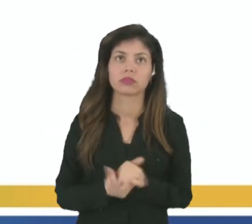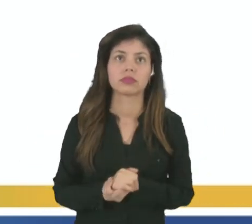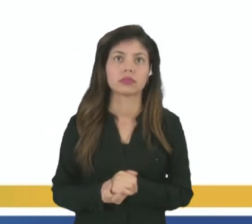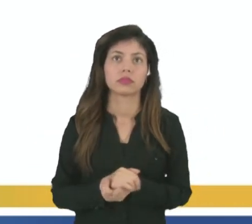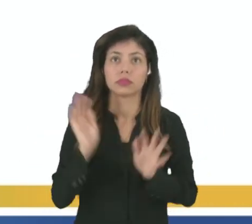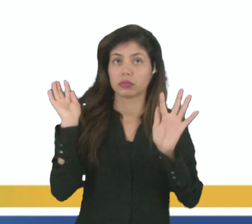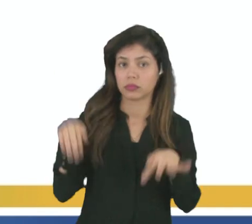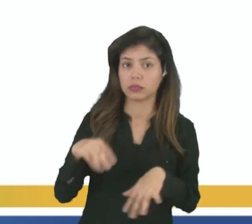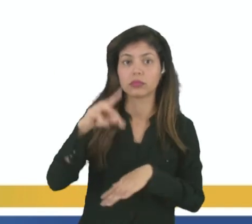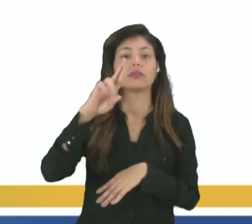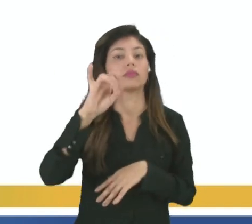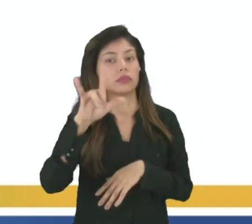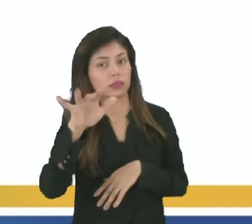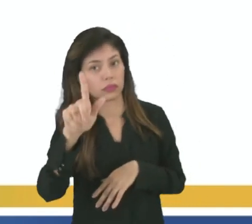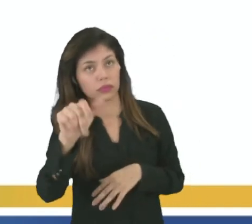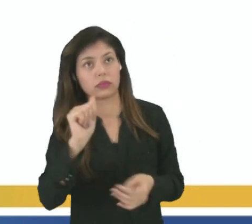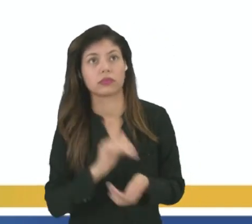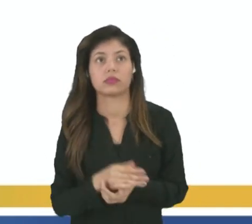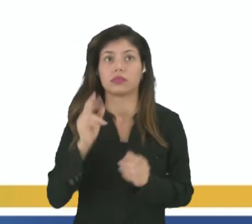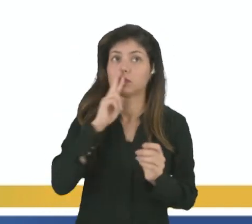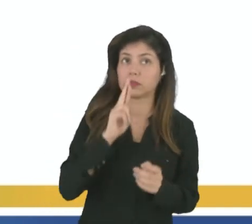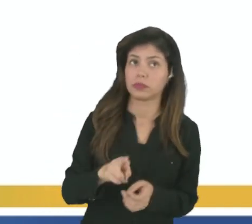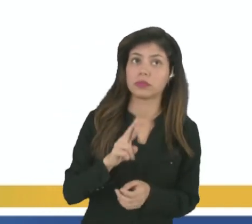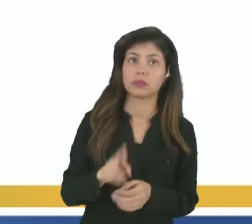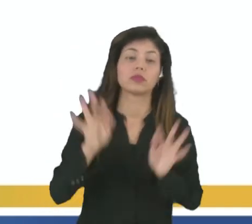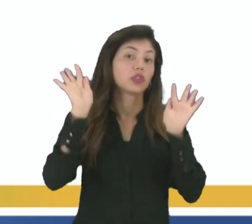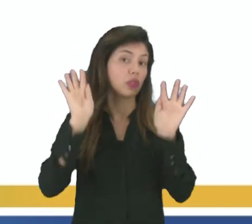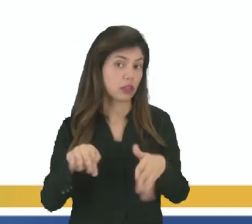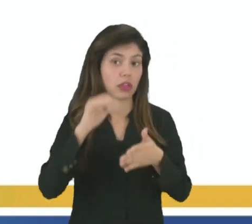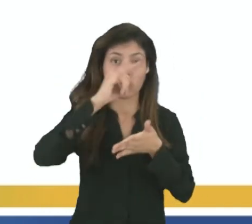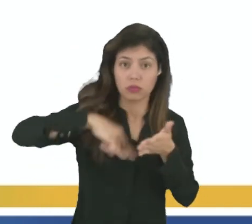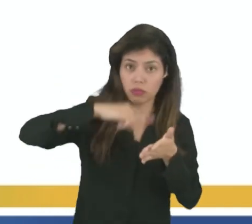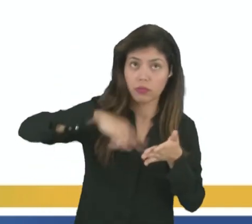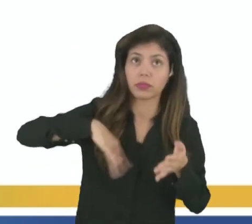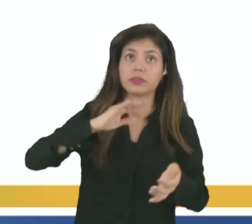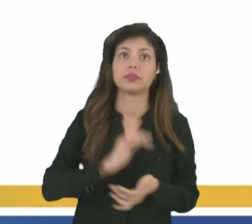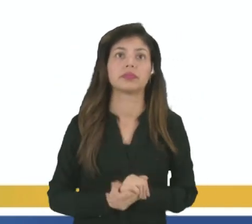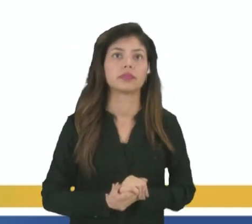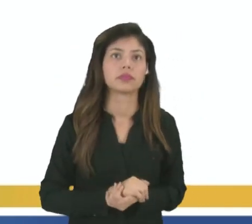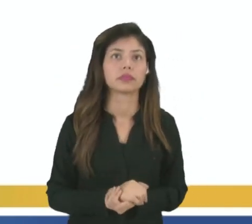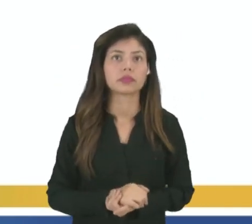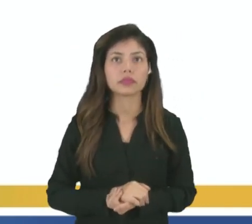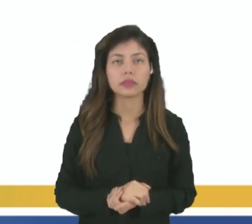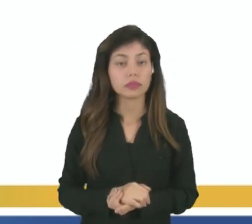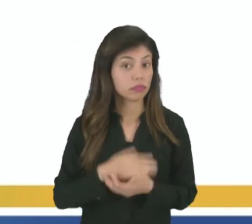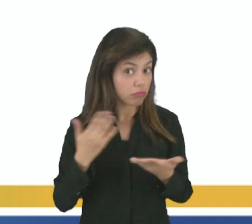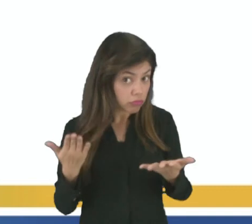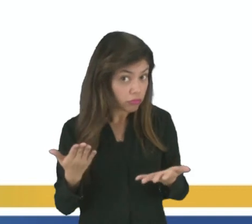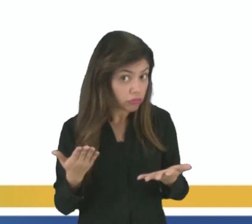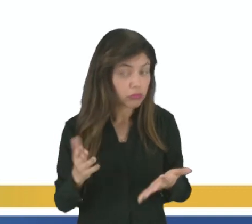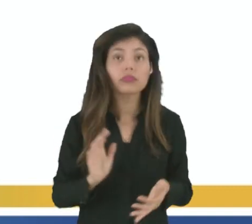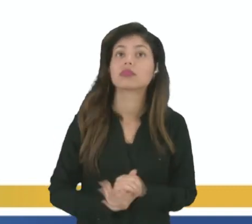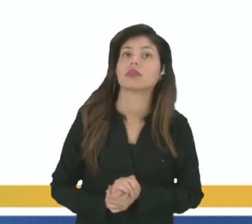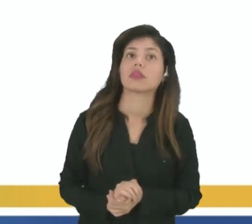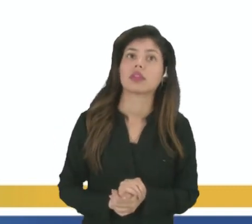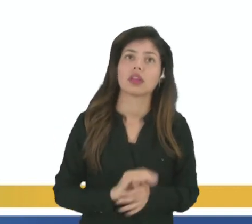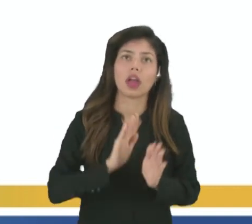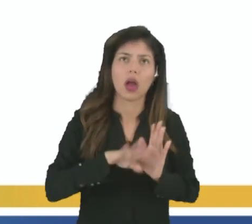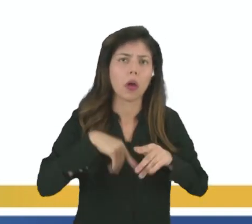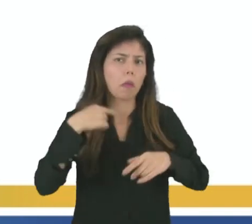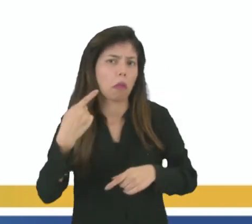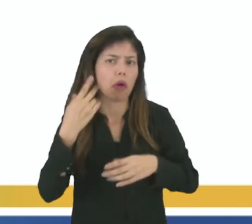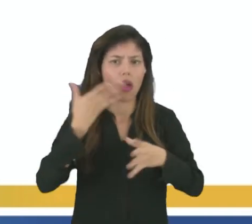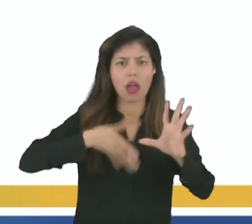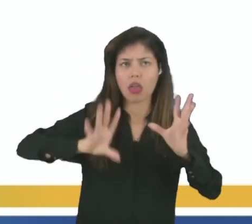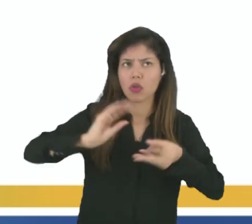as finalidades, a metodologia, os resultados e as conclusões de um documento. Será? Ao passo que o